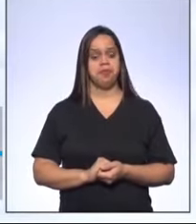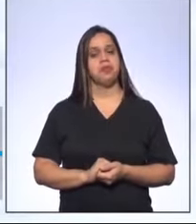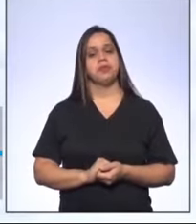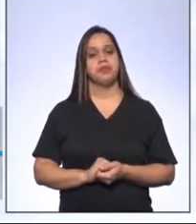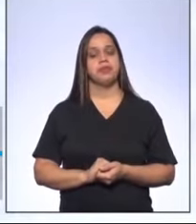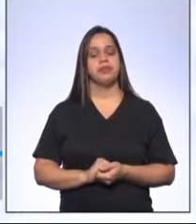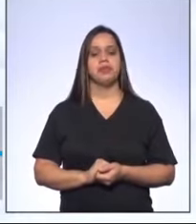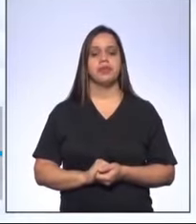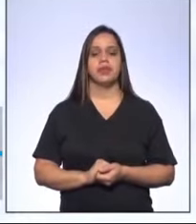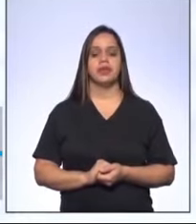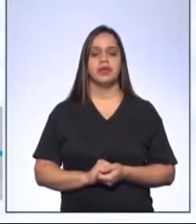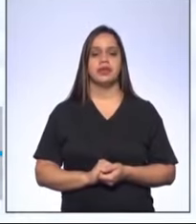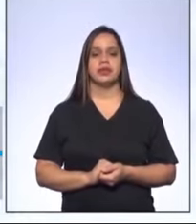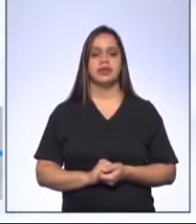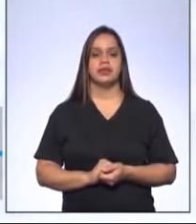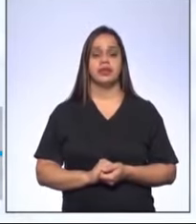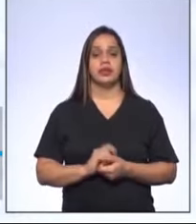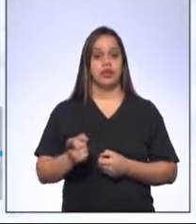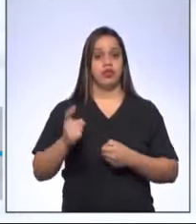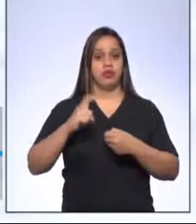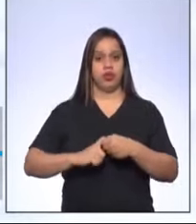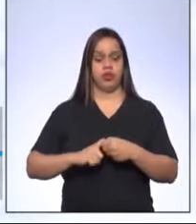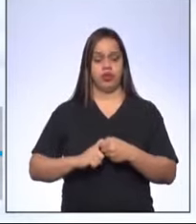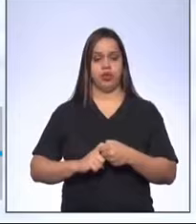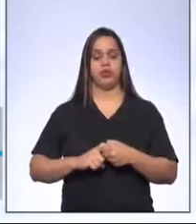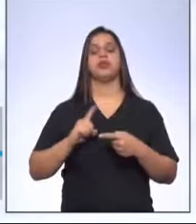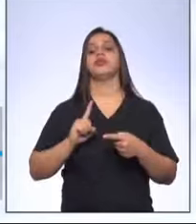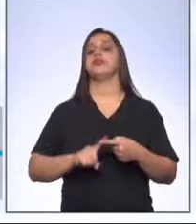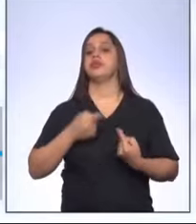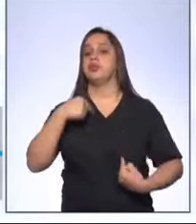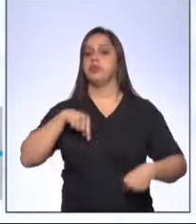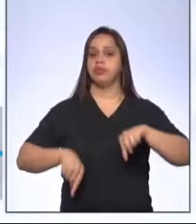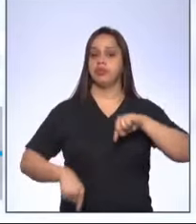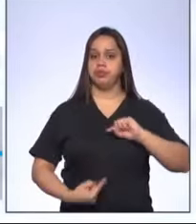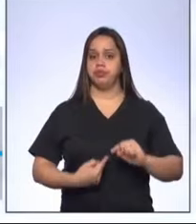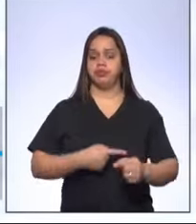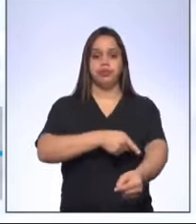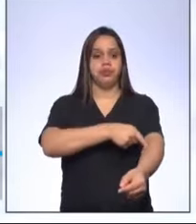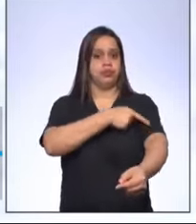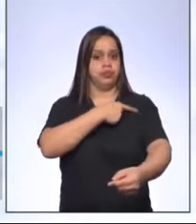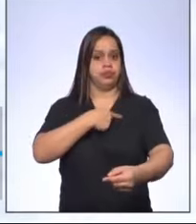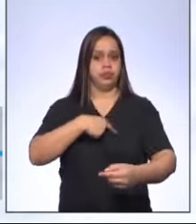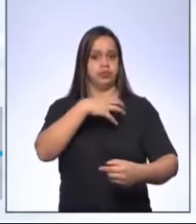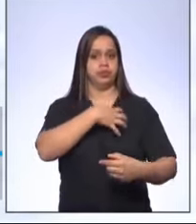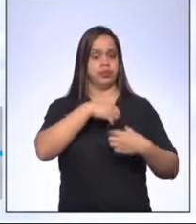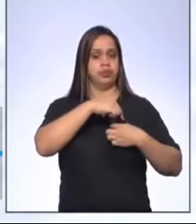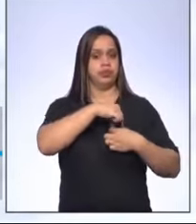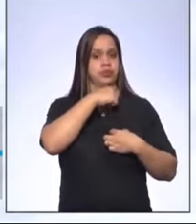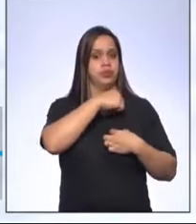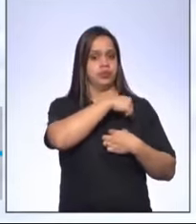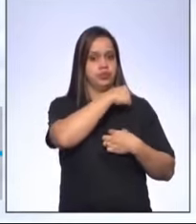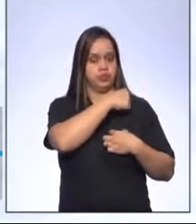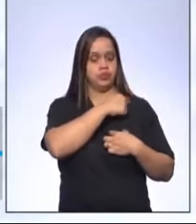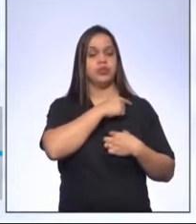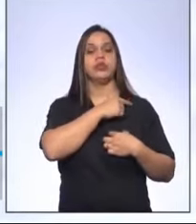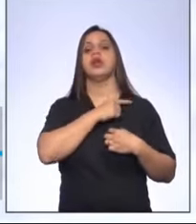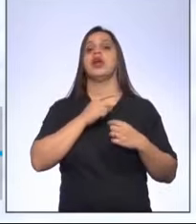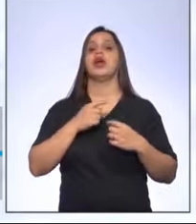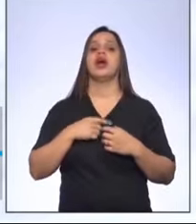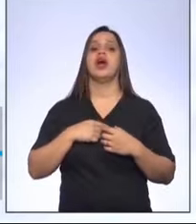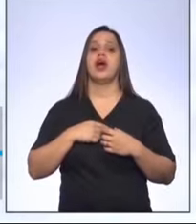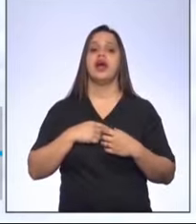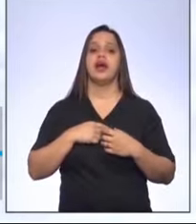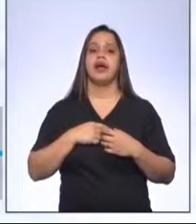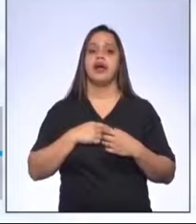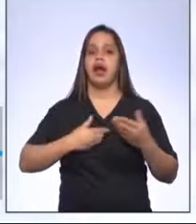Então a gente falou, recapitulando, sistema circulatório, a interação do sistema circulatório com o